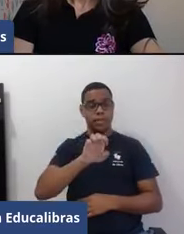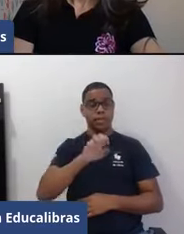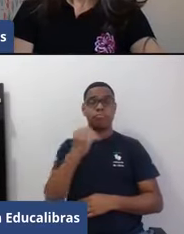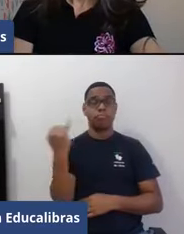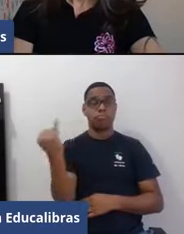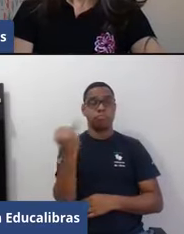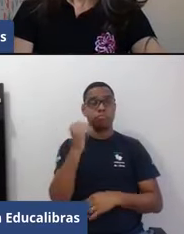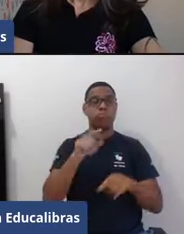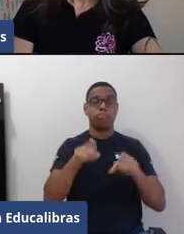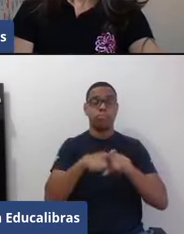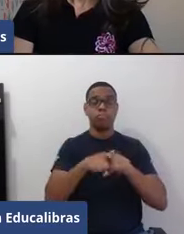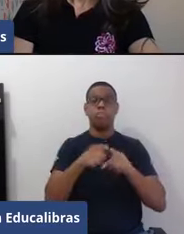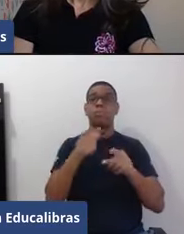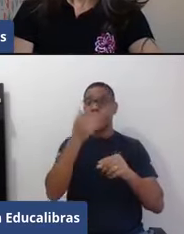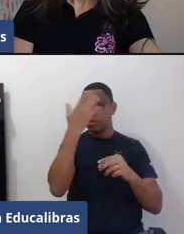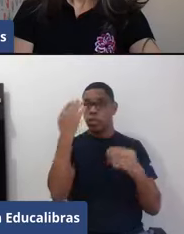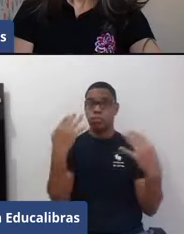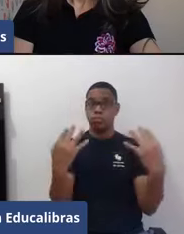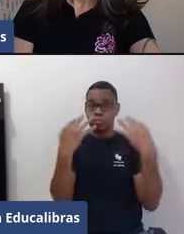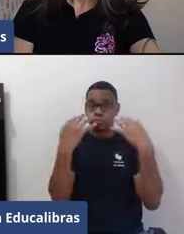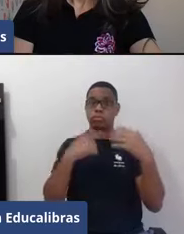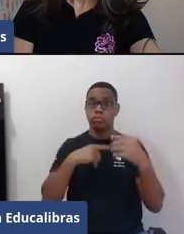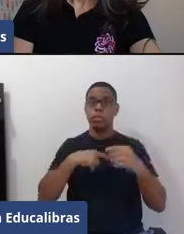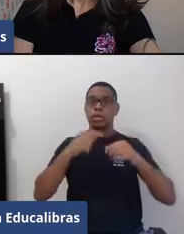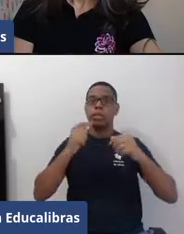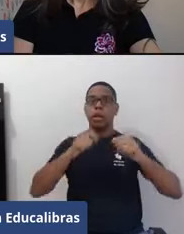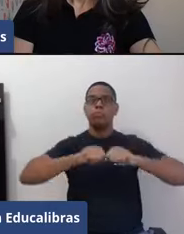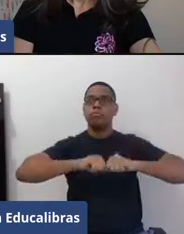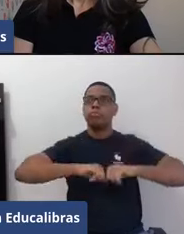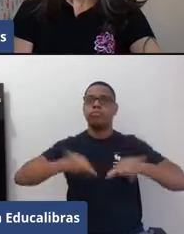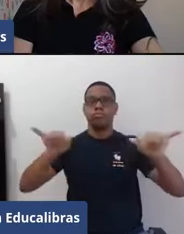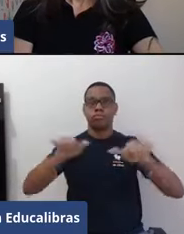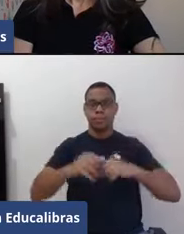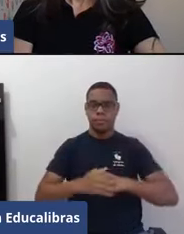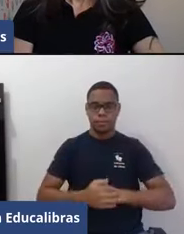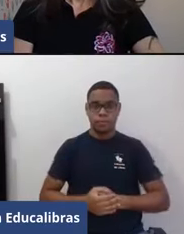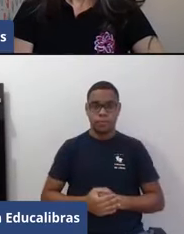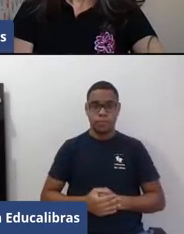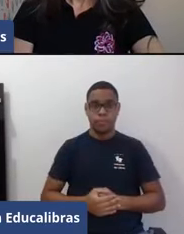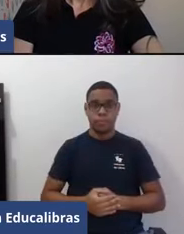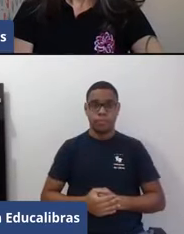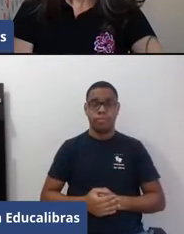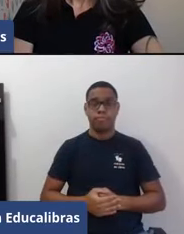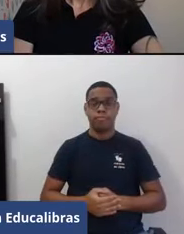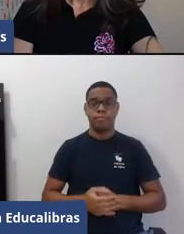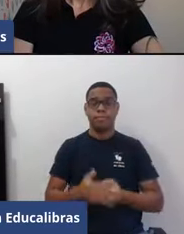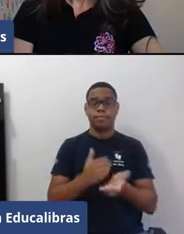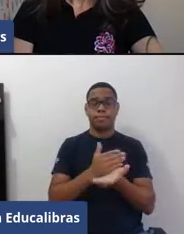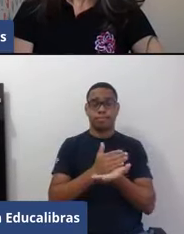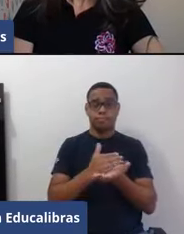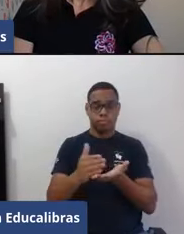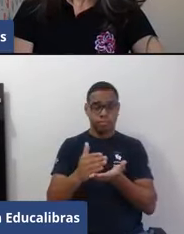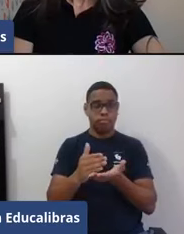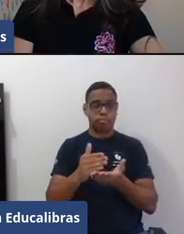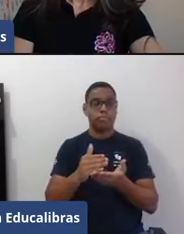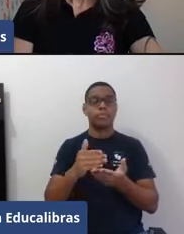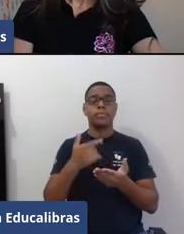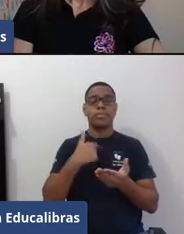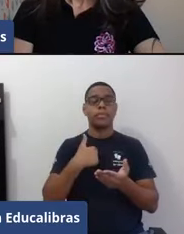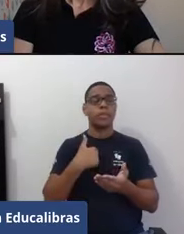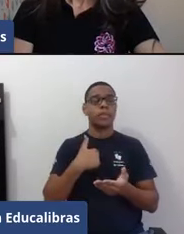ter audiência para a gente reverberar bastante. Eu queria, antes da gente começar, viu, Eliane, só dizer que eu